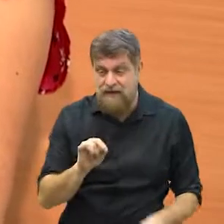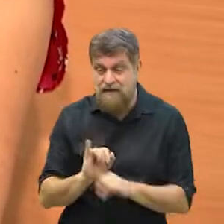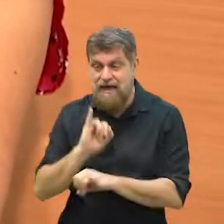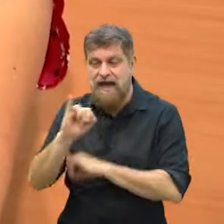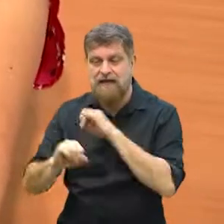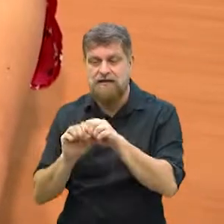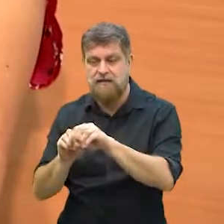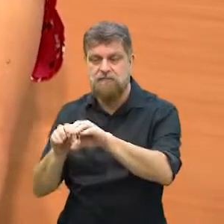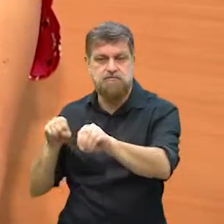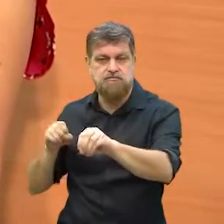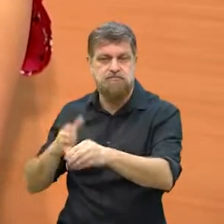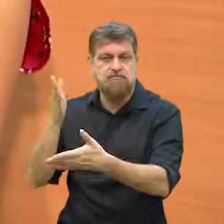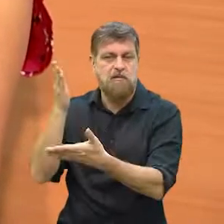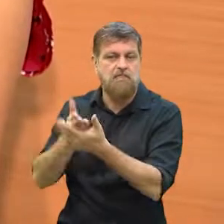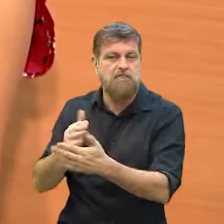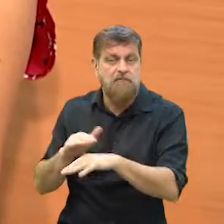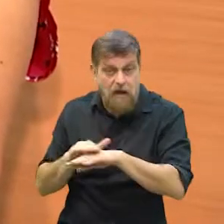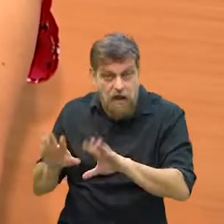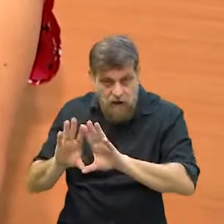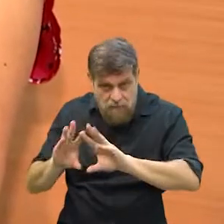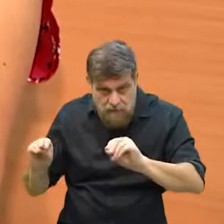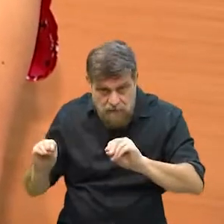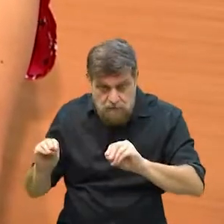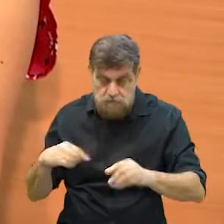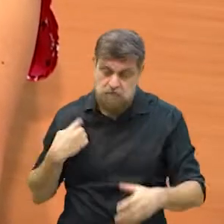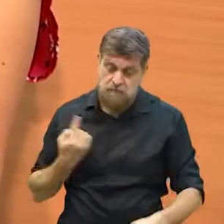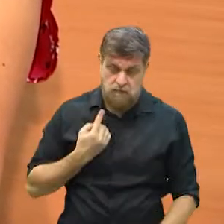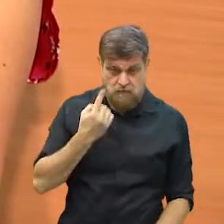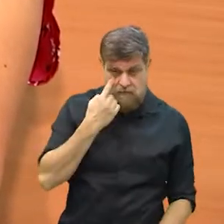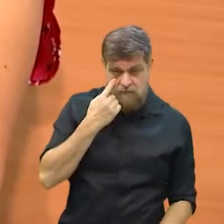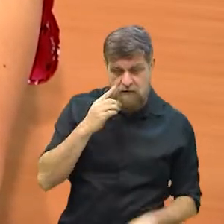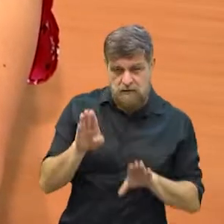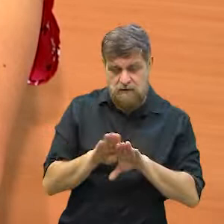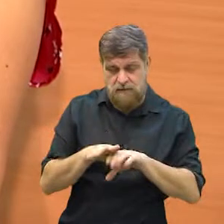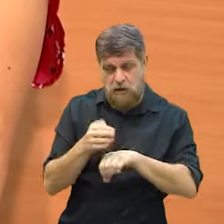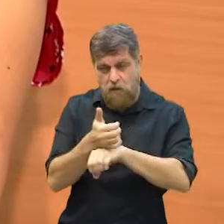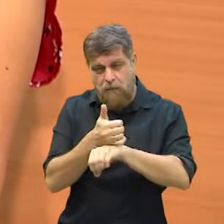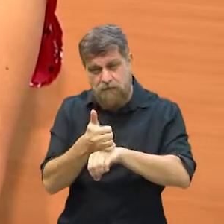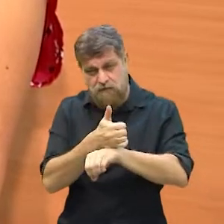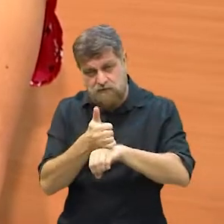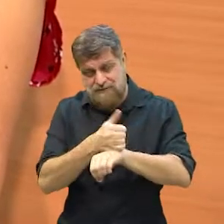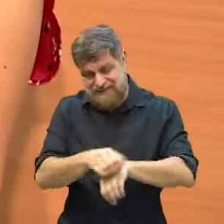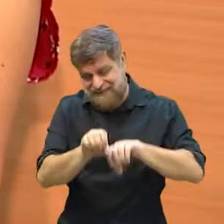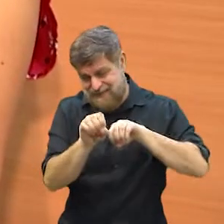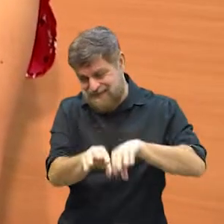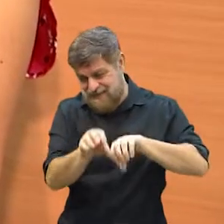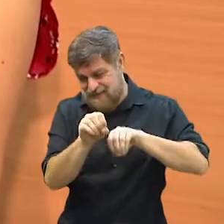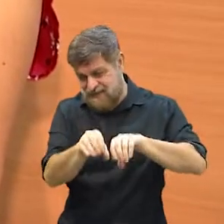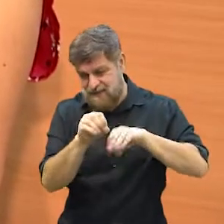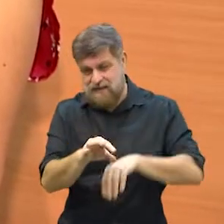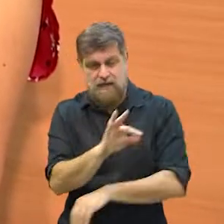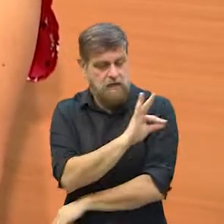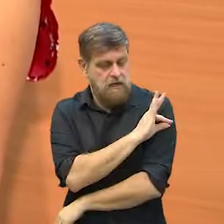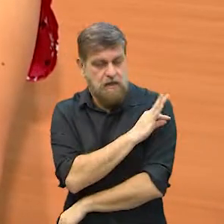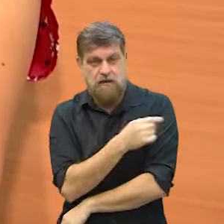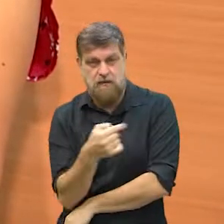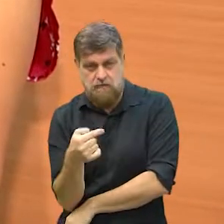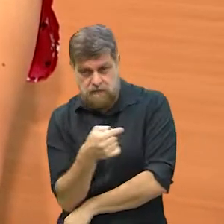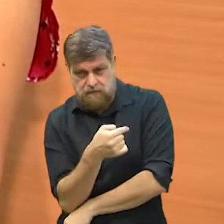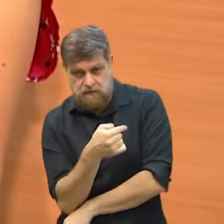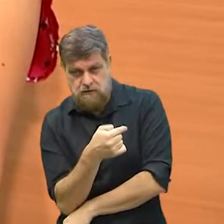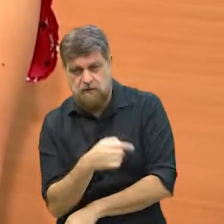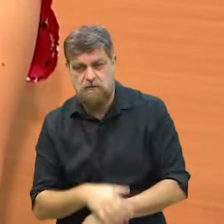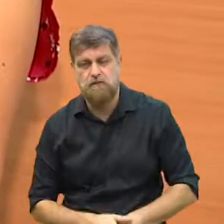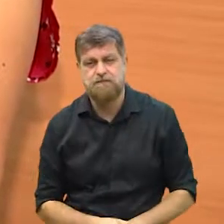remoto. E, ao mesmo tempo, o que nós temos visto também é que os profissionais da educação, a prefeitura,